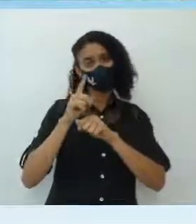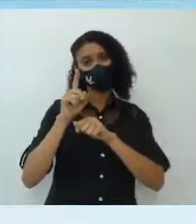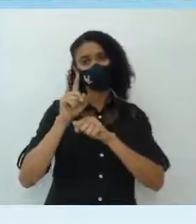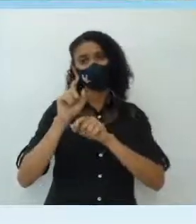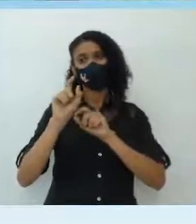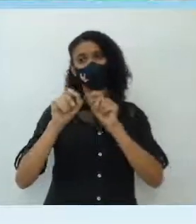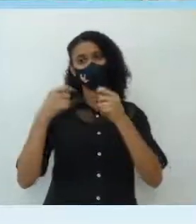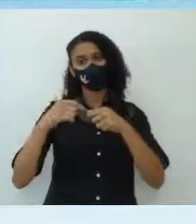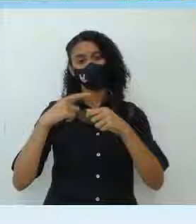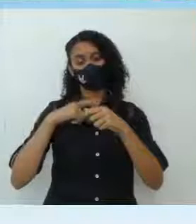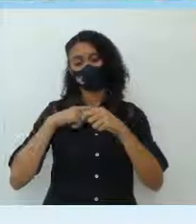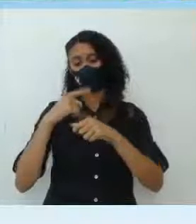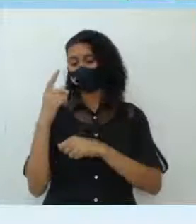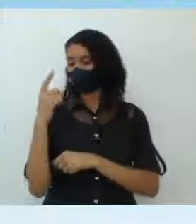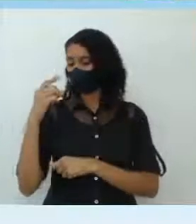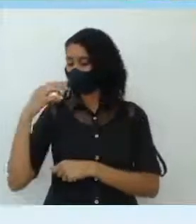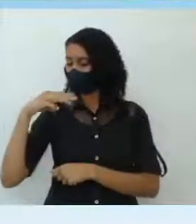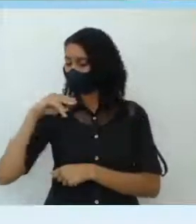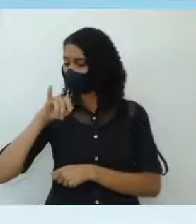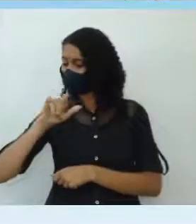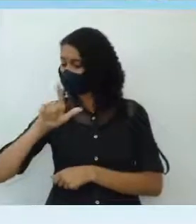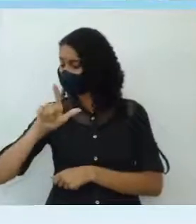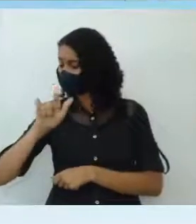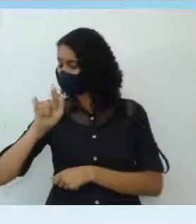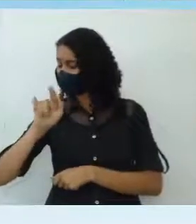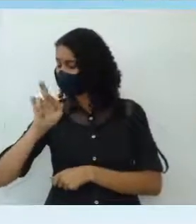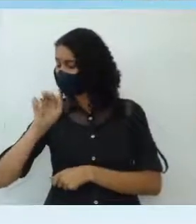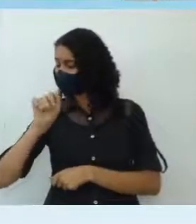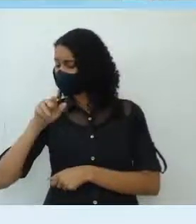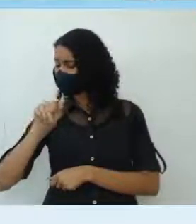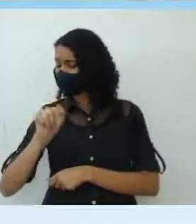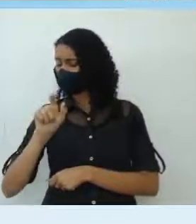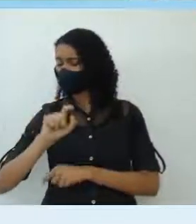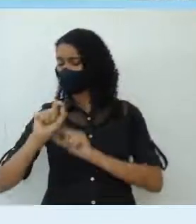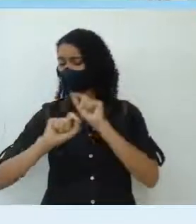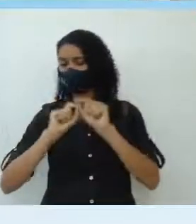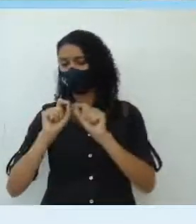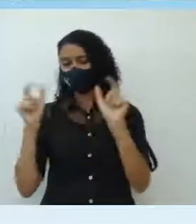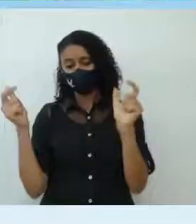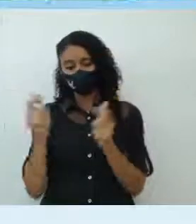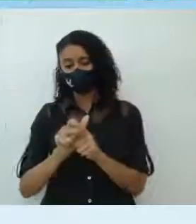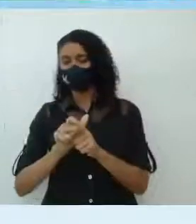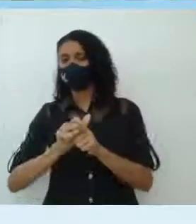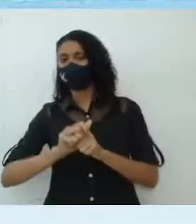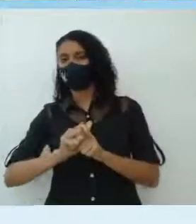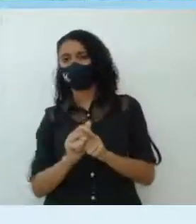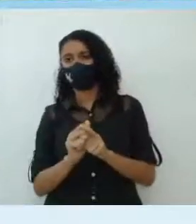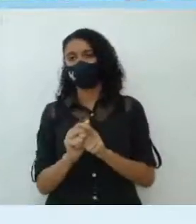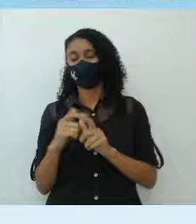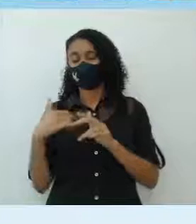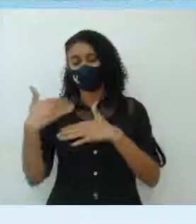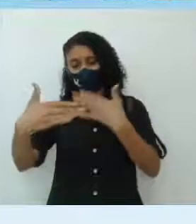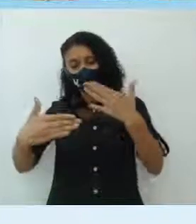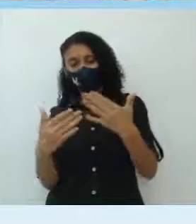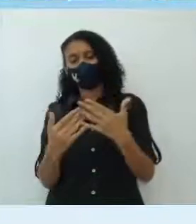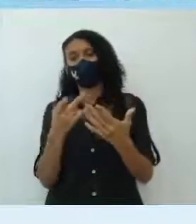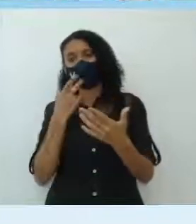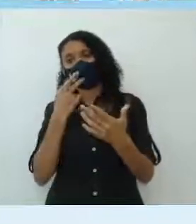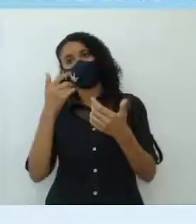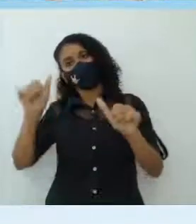1 miligrama, como 1 grama. Eu estou falando de uma massa extremamente pequena. Então, mais para frente a gente discute